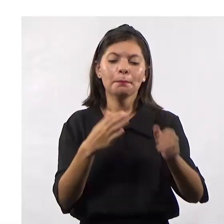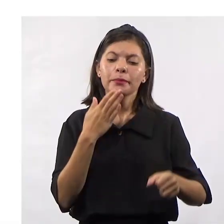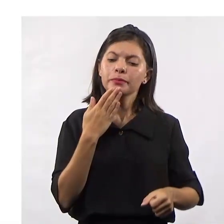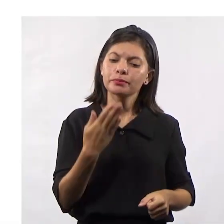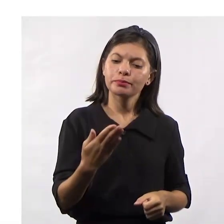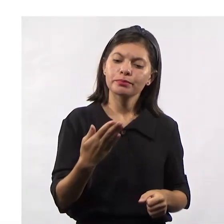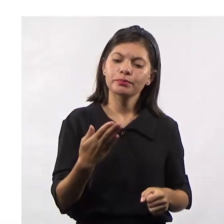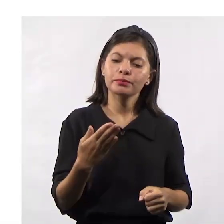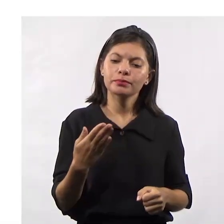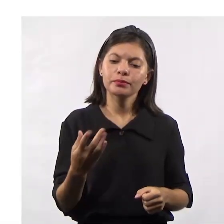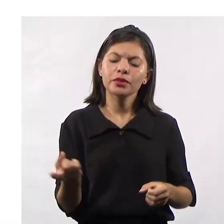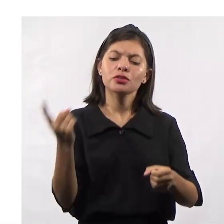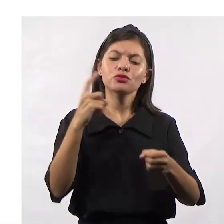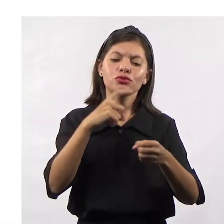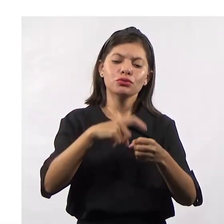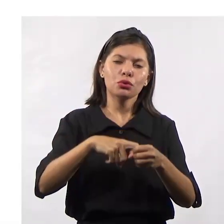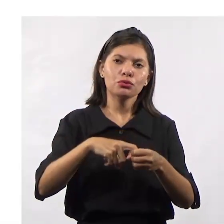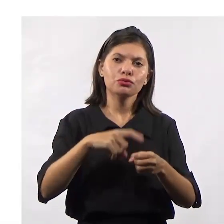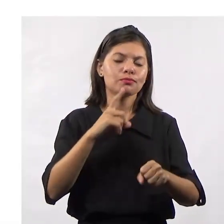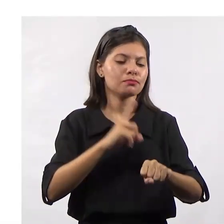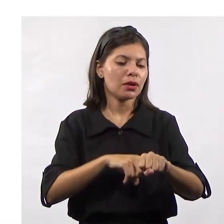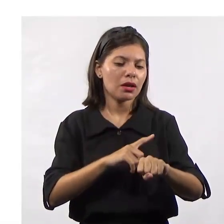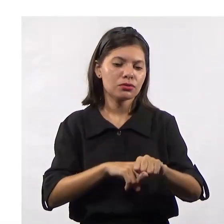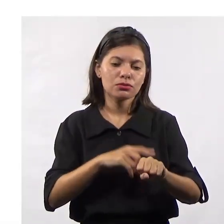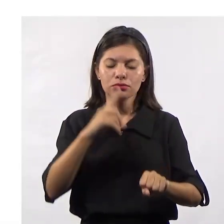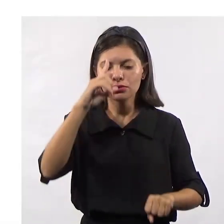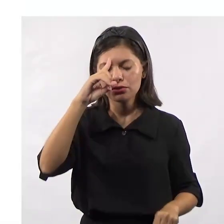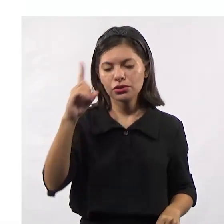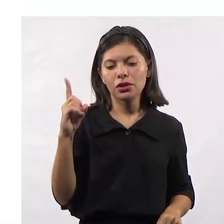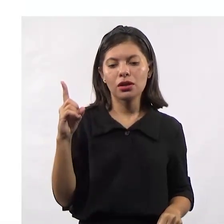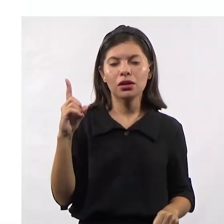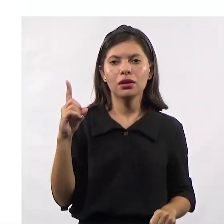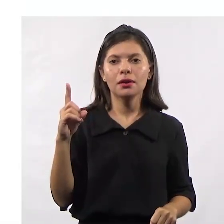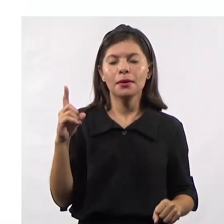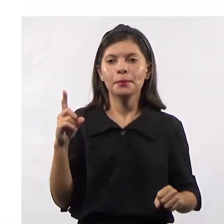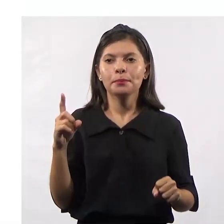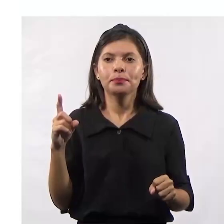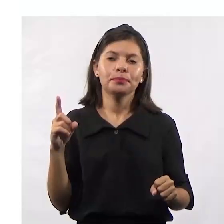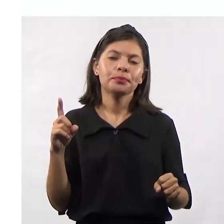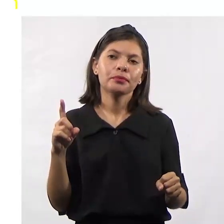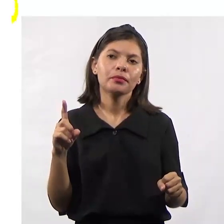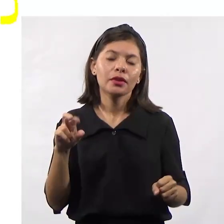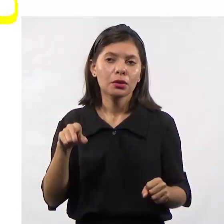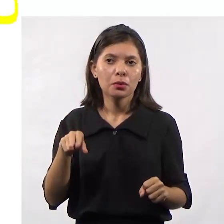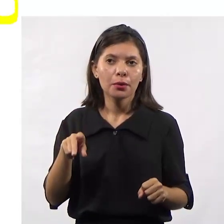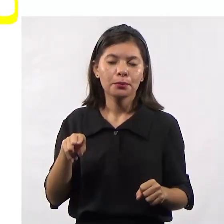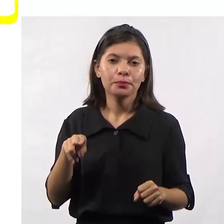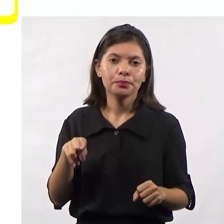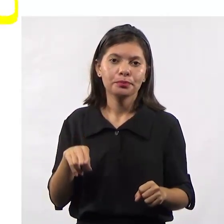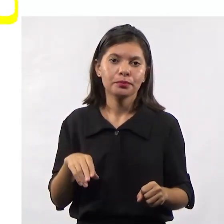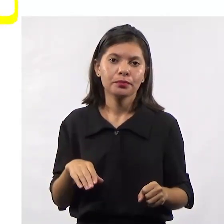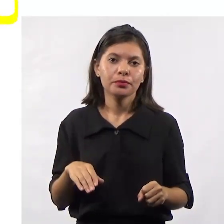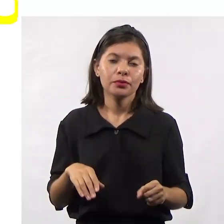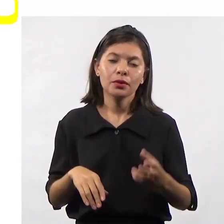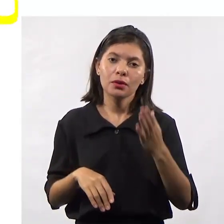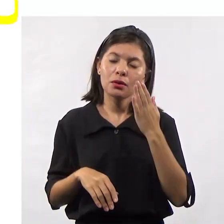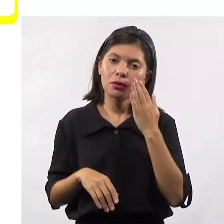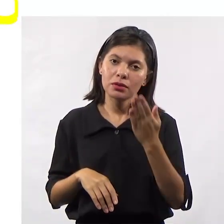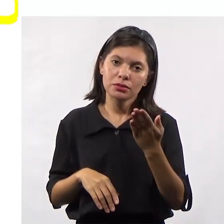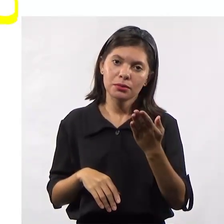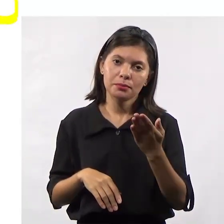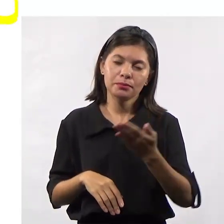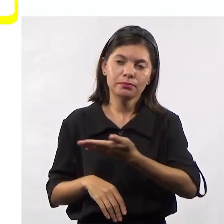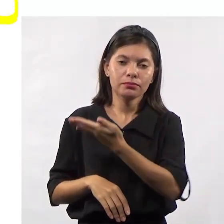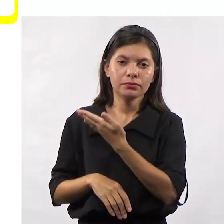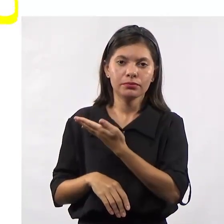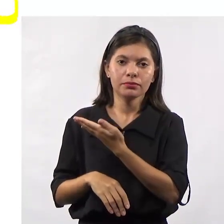de reconsideração também, o mesmo prazo, tá? Mas olha só, quero